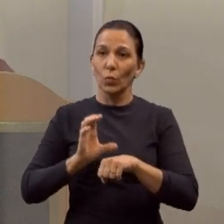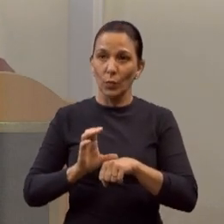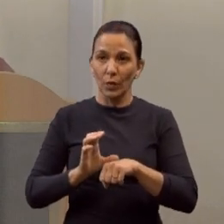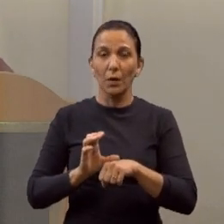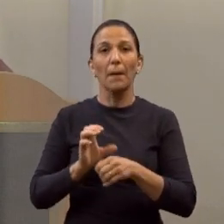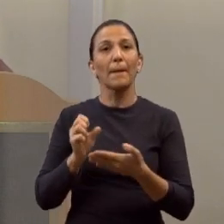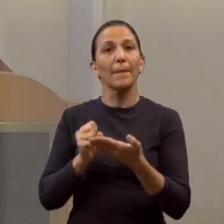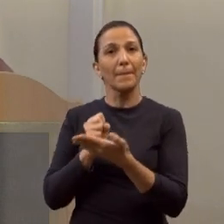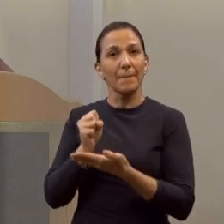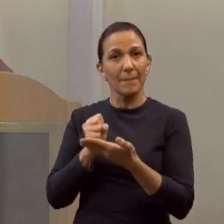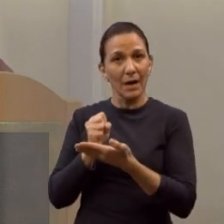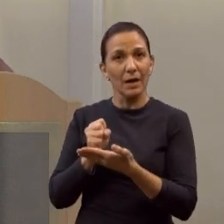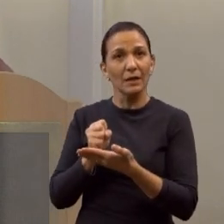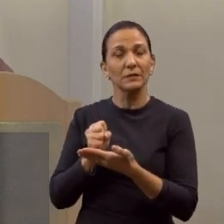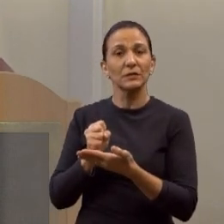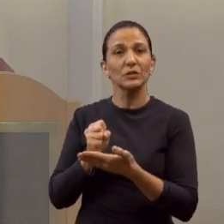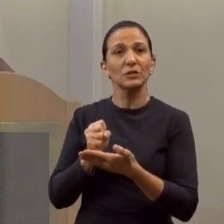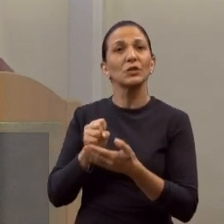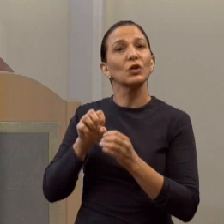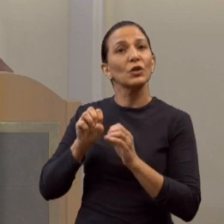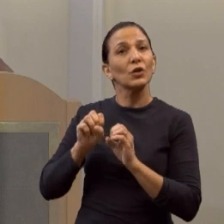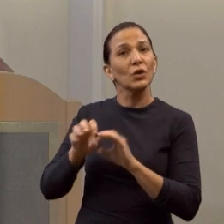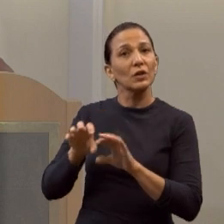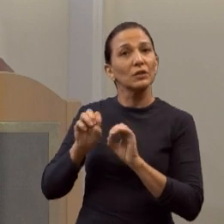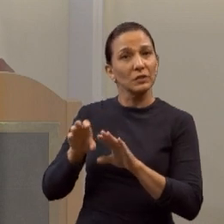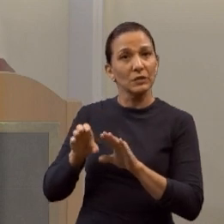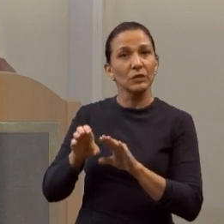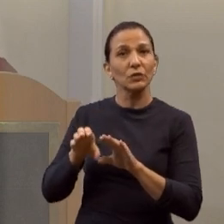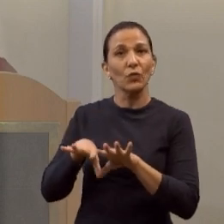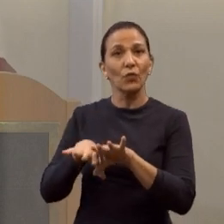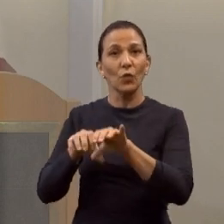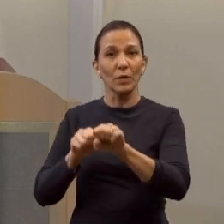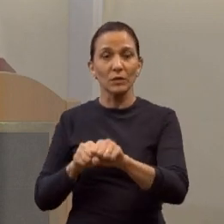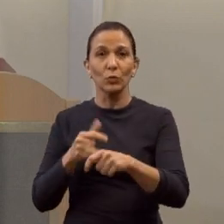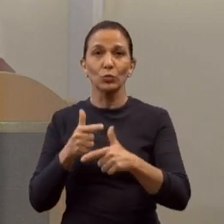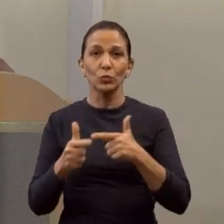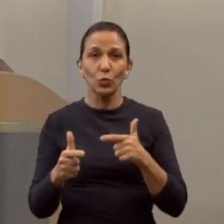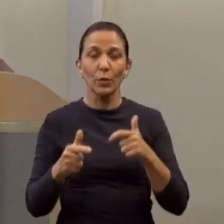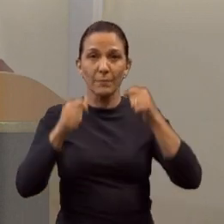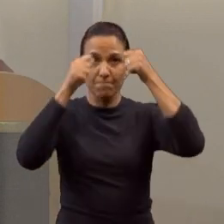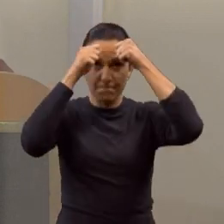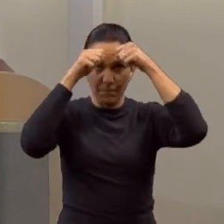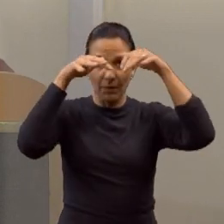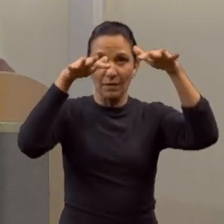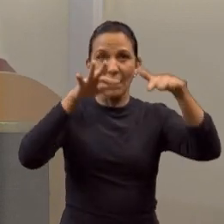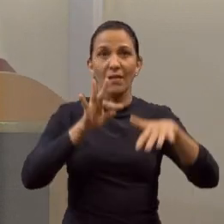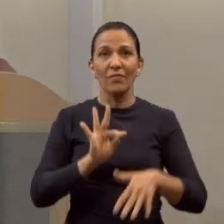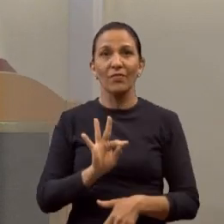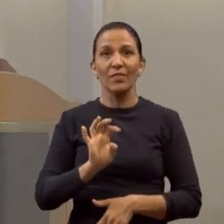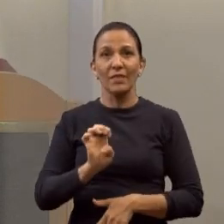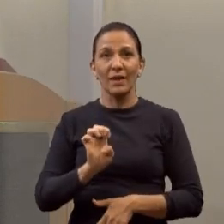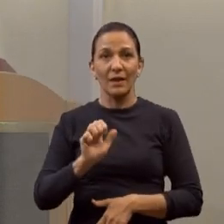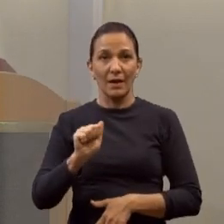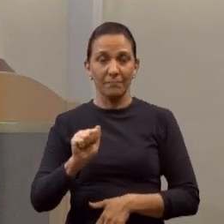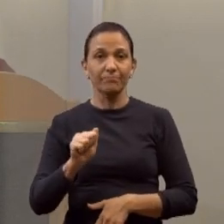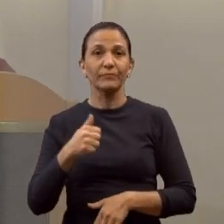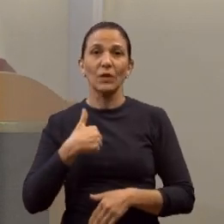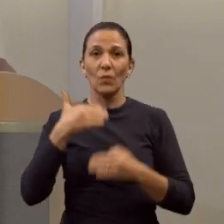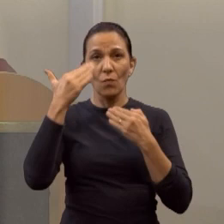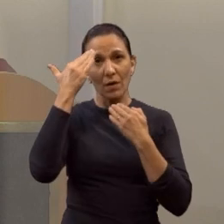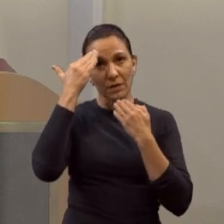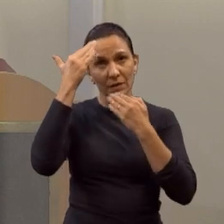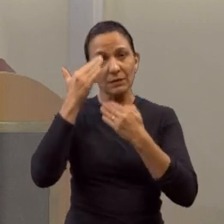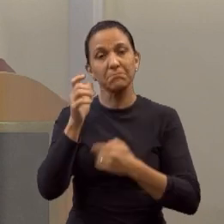formação básica do autismo sobre o TEA. Eu queria agradecer imensamente a Karina Maia, do Centro